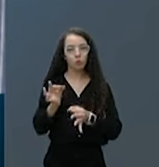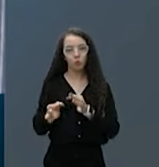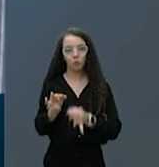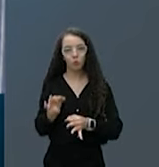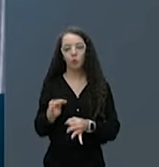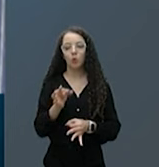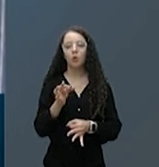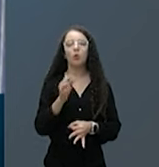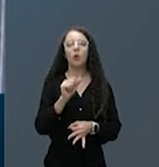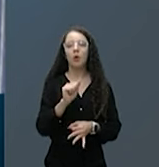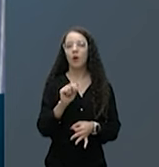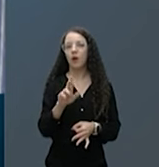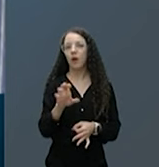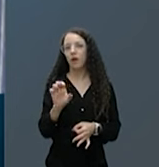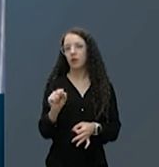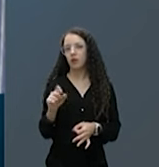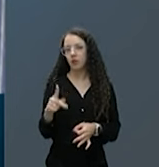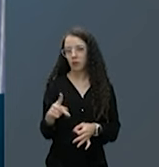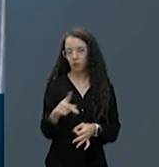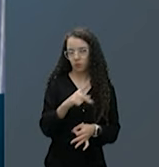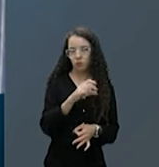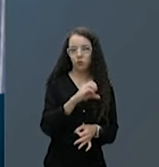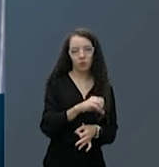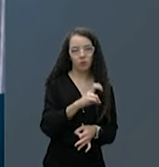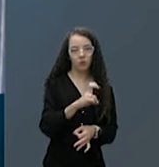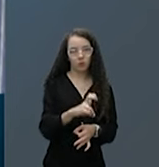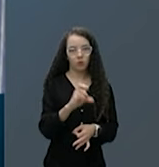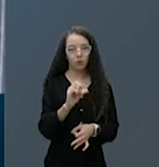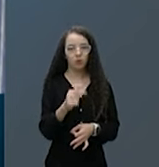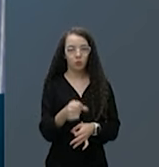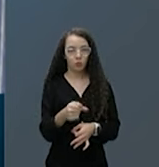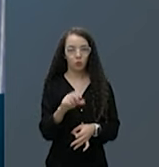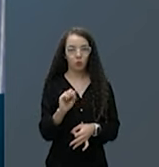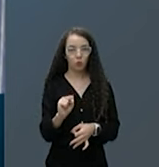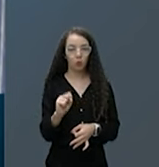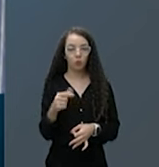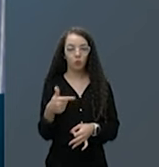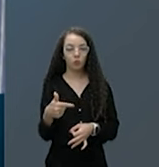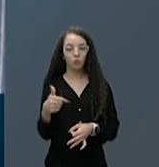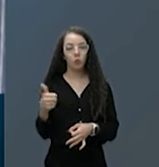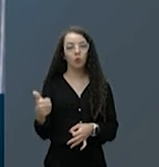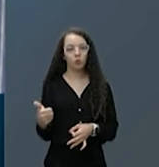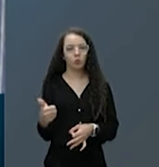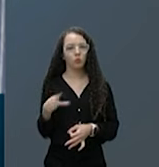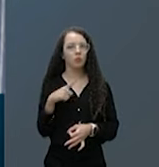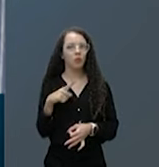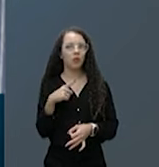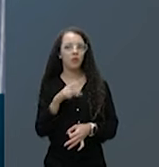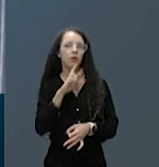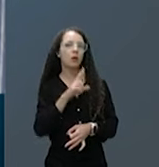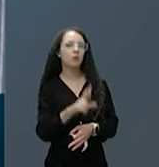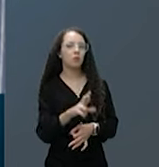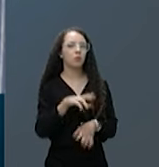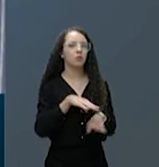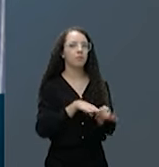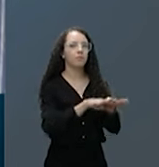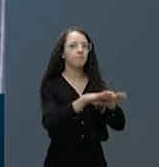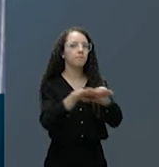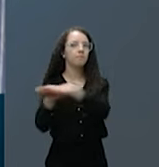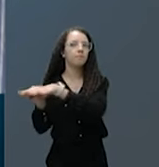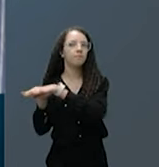957-821 do Mato Grosso do Sul apenas teve o efeito de uniformizar a jurisprudência desta